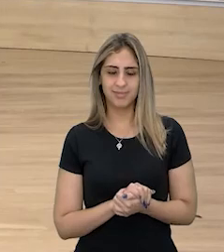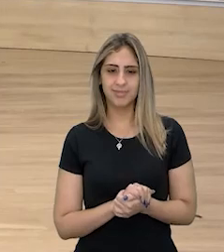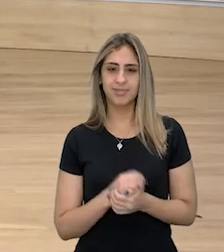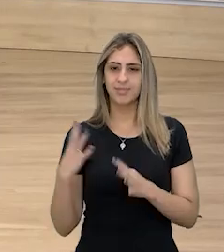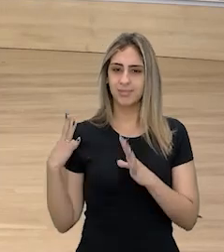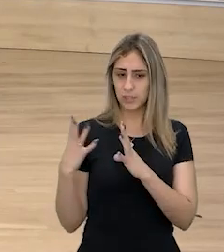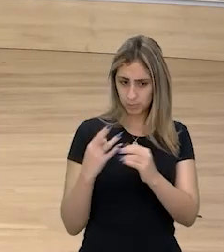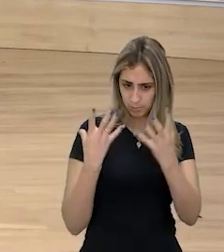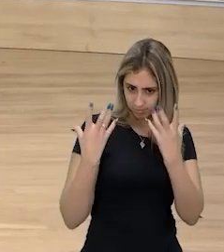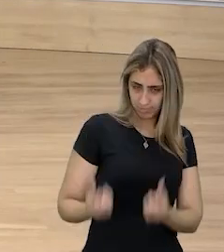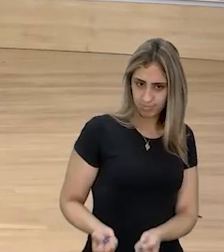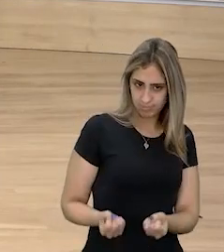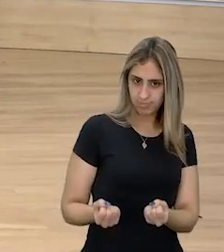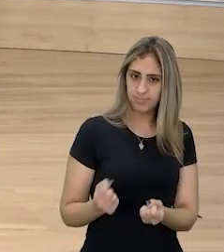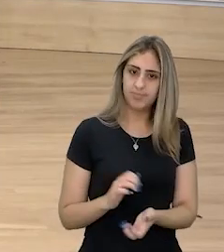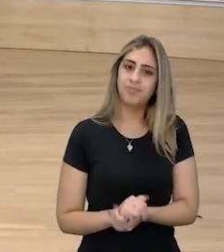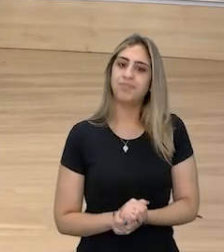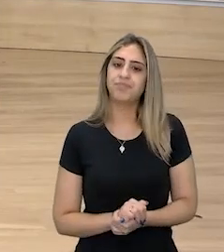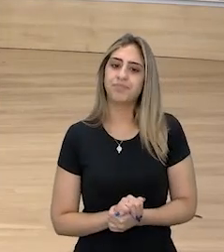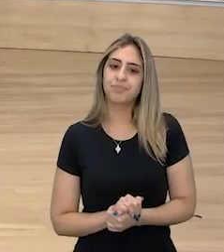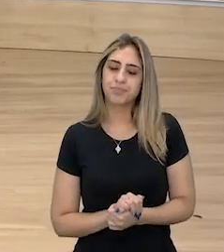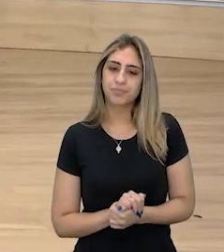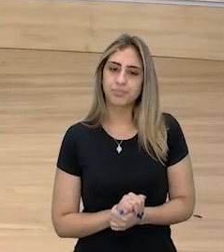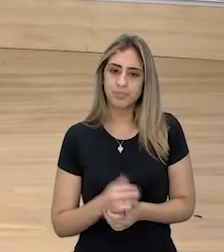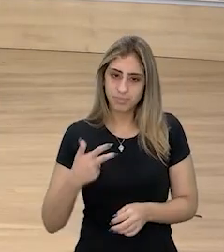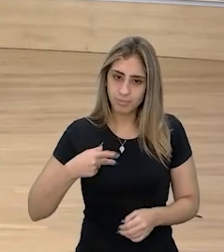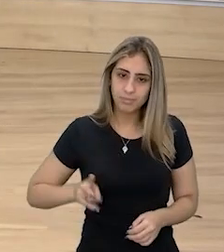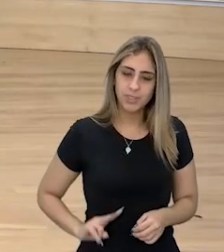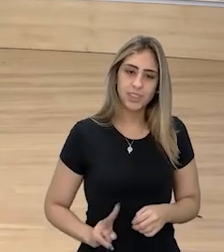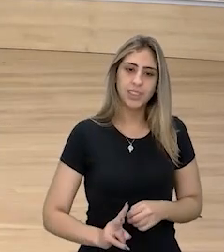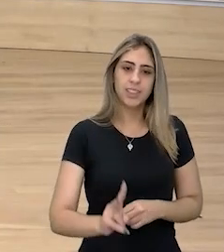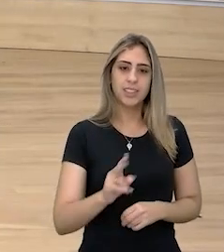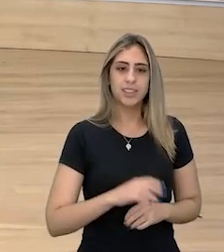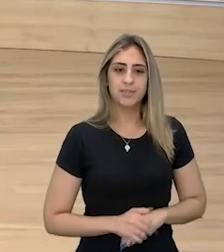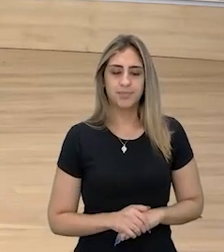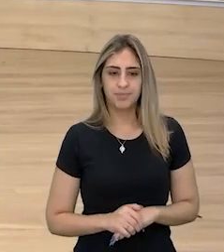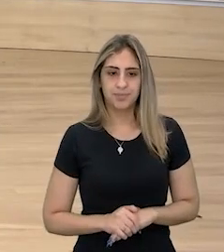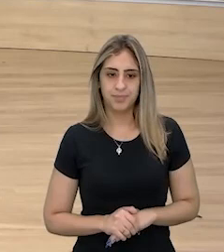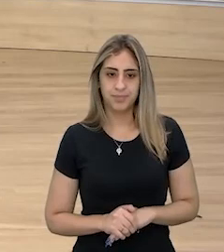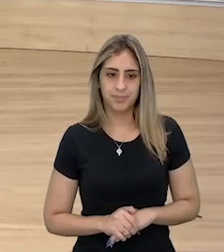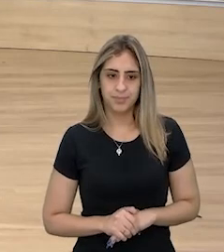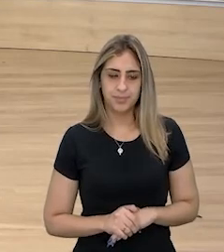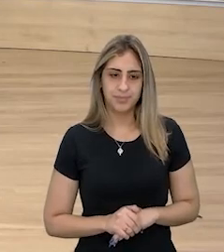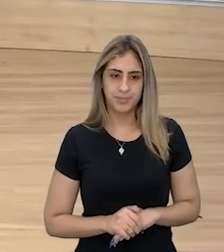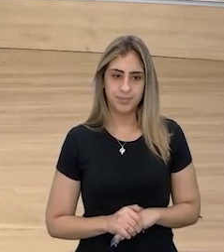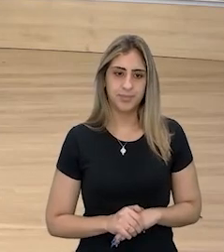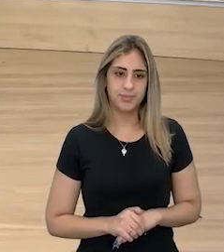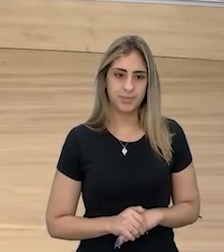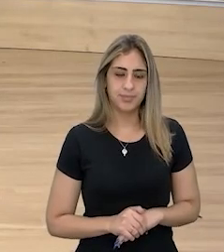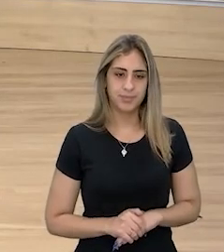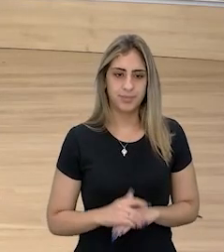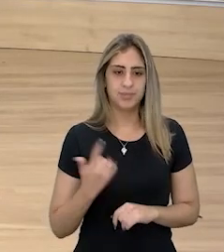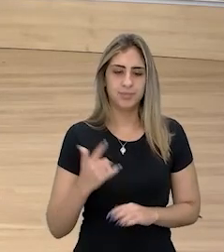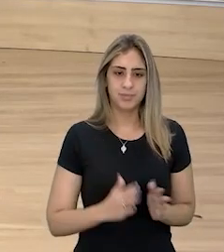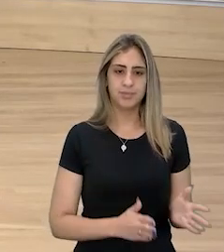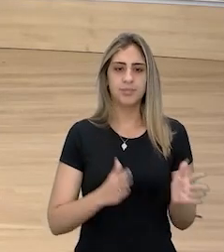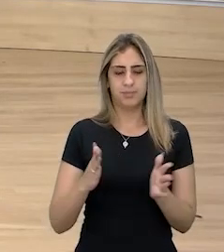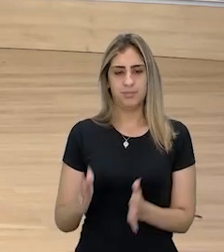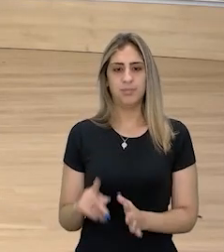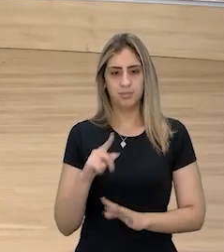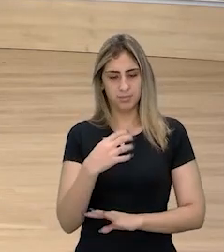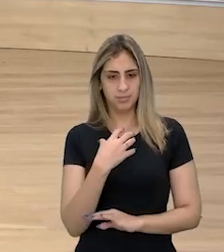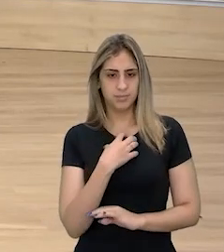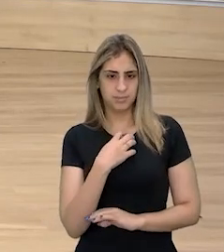mundo pegou? Todo mundo pegou. Aí eu continuo. Né? Aí você põe mais uma parte. Eu ponho mais uma